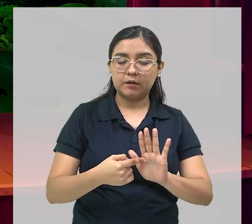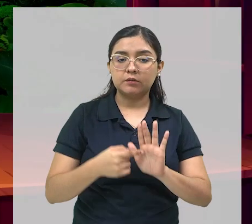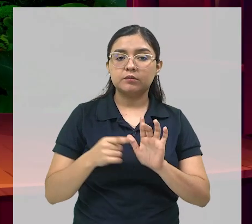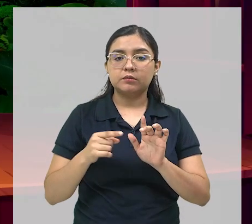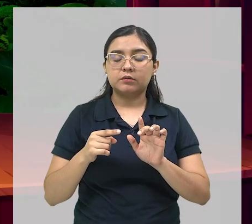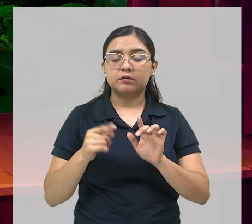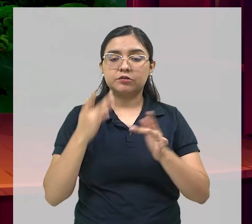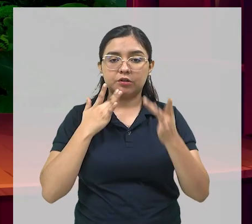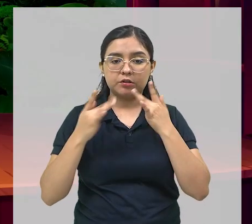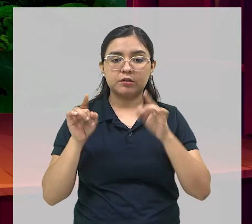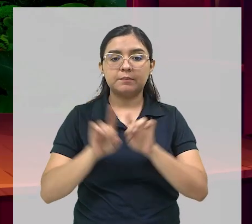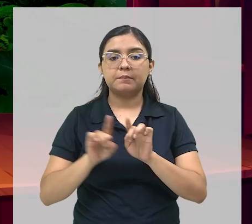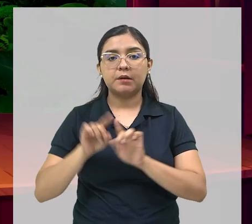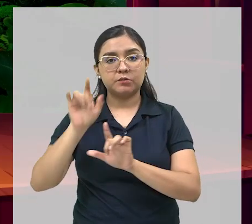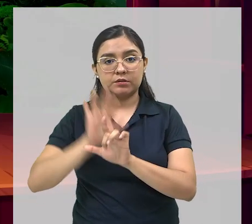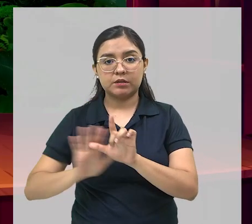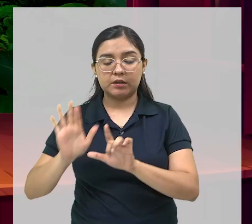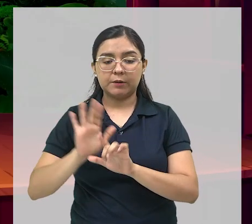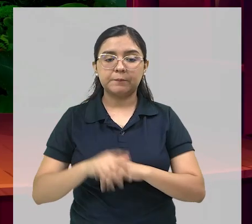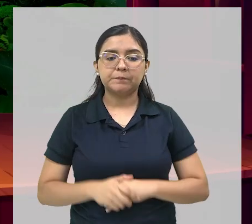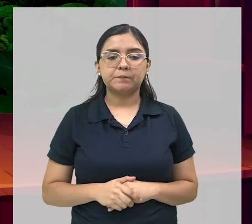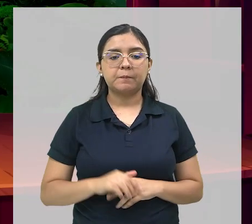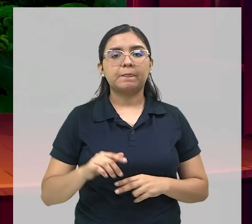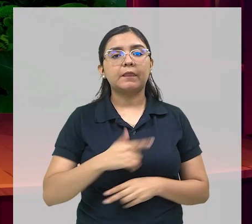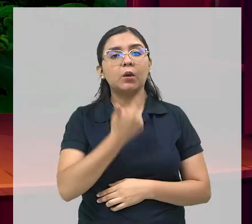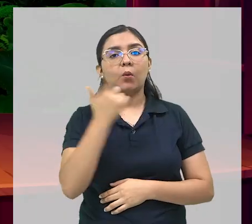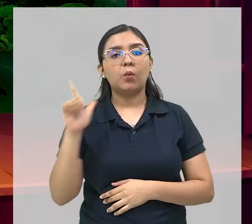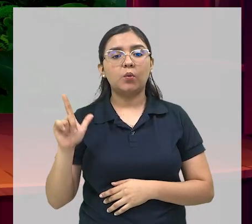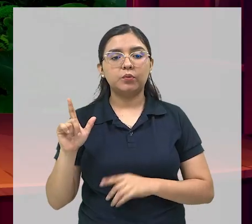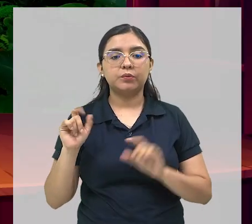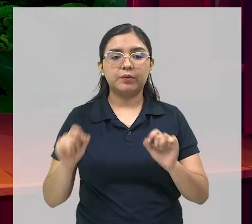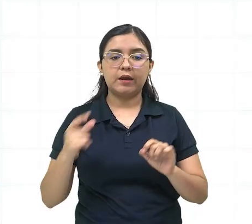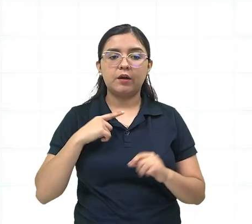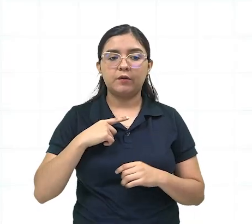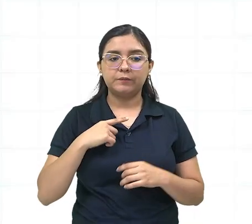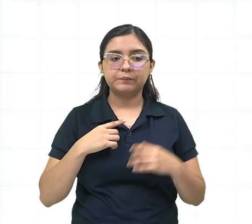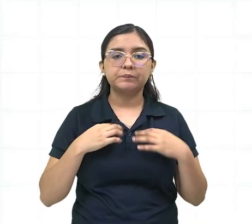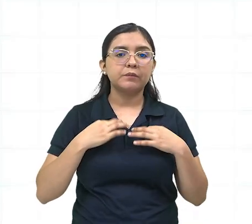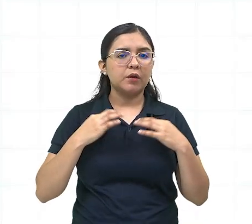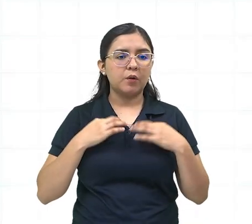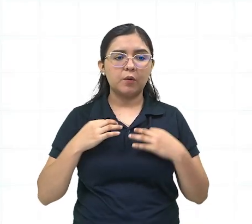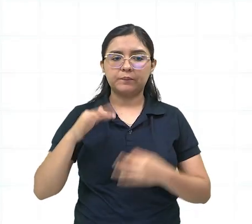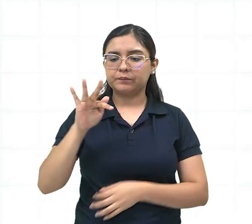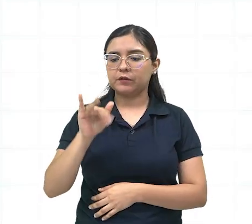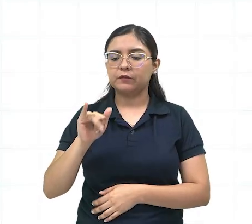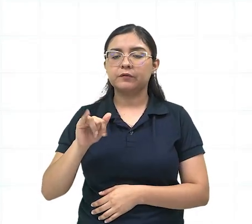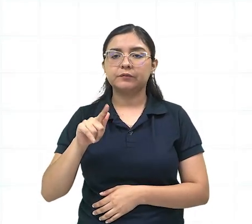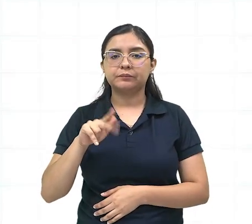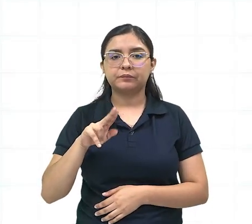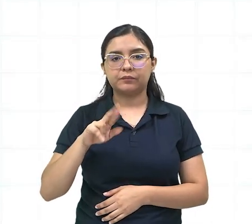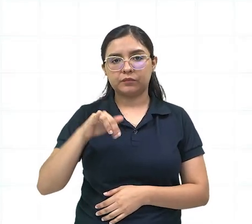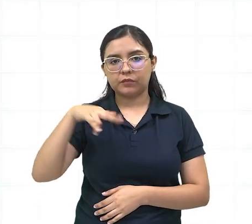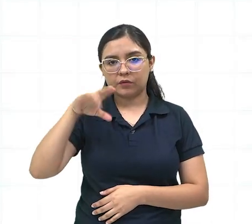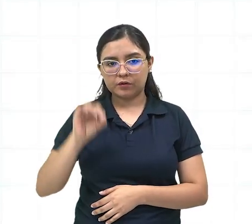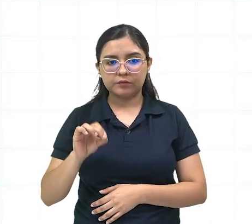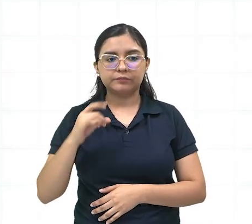sendo representado. Outro elemento importantíssimo é o figurino. É um elemento importante da linguagem